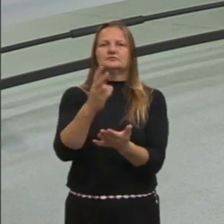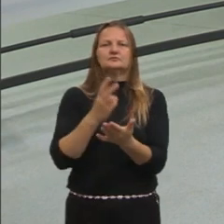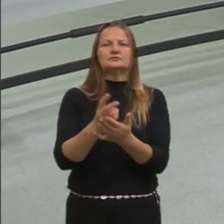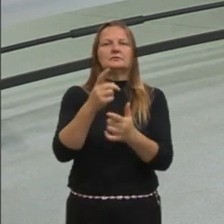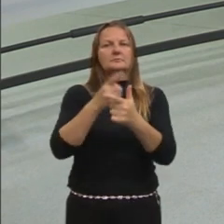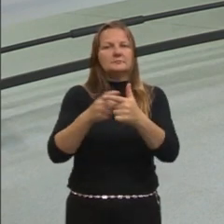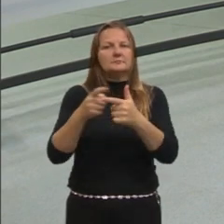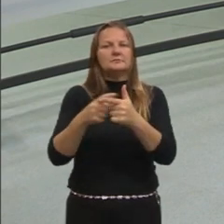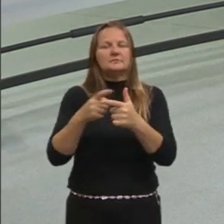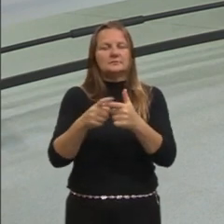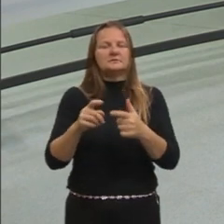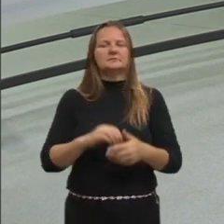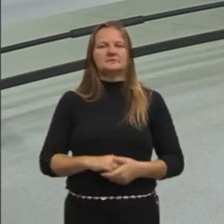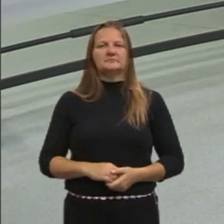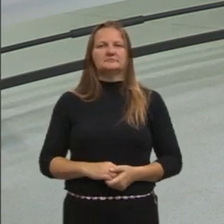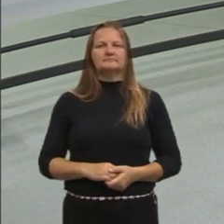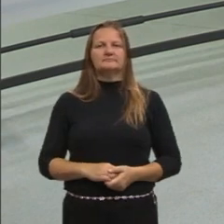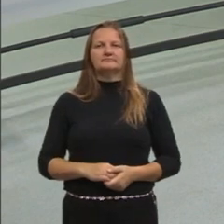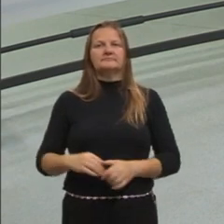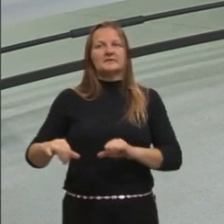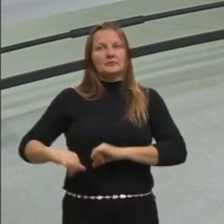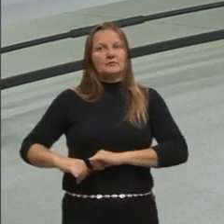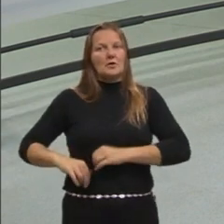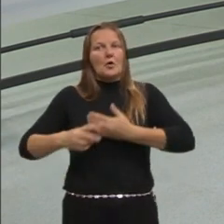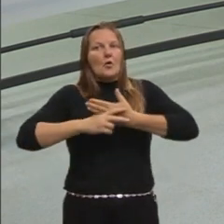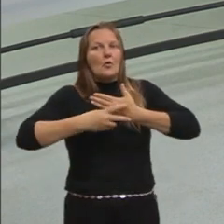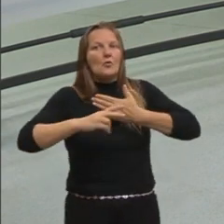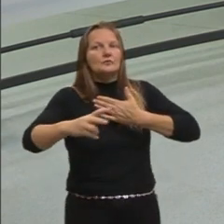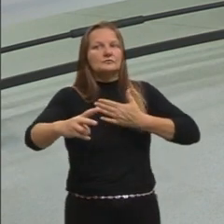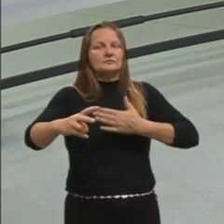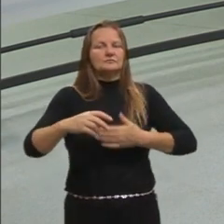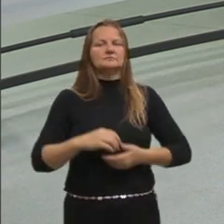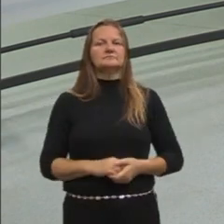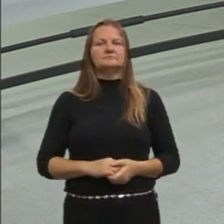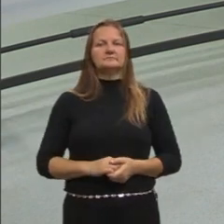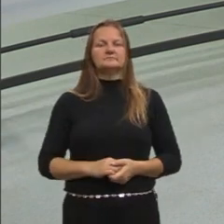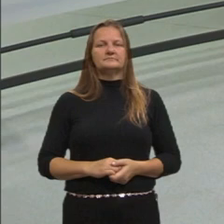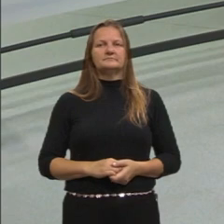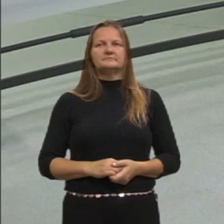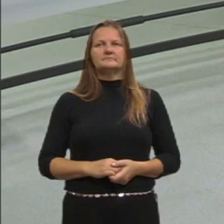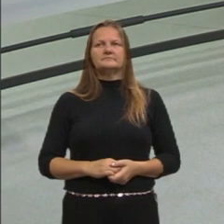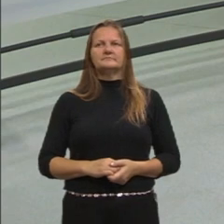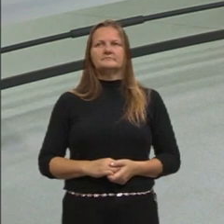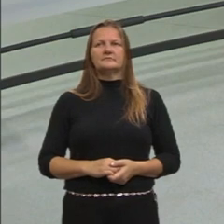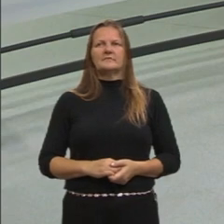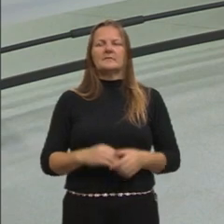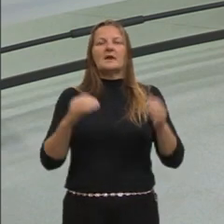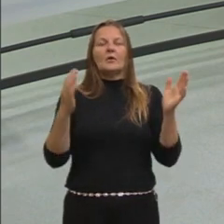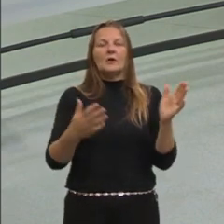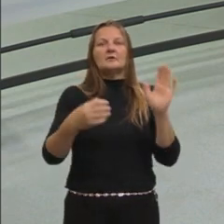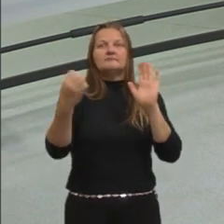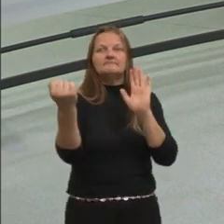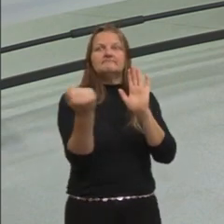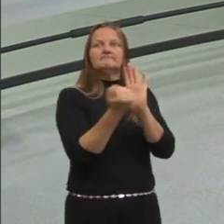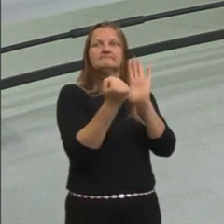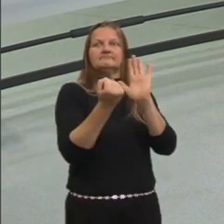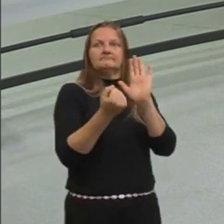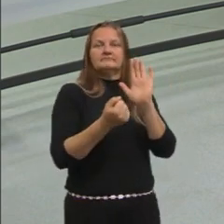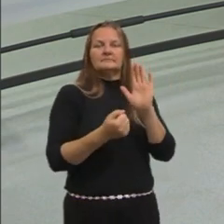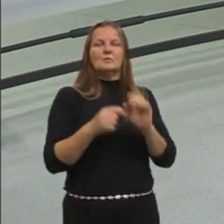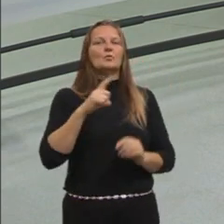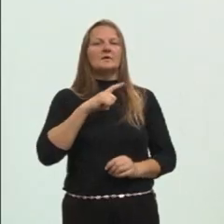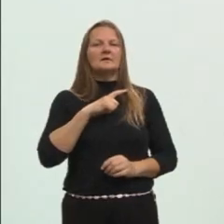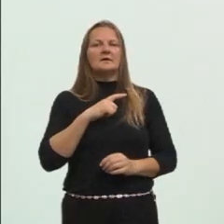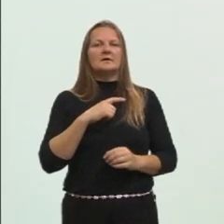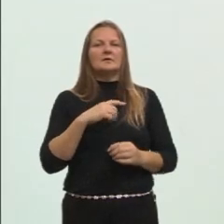muito longo tá sofrendo o impacto e agora os impactos né então o que que isso tudo